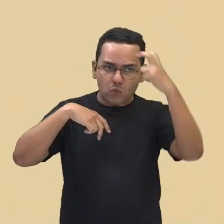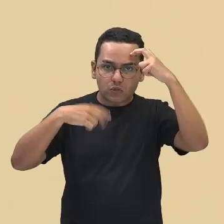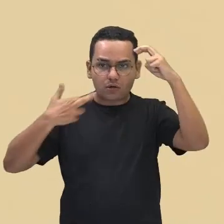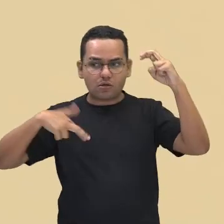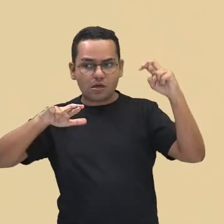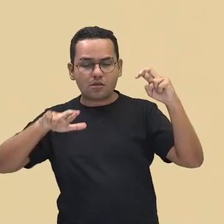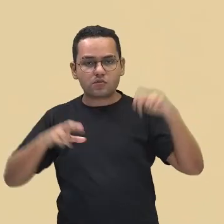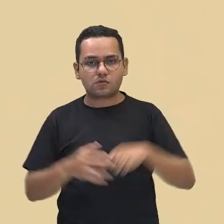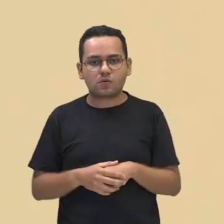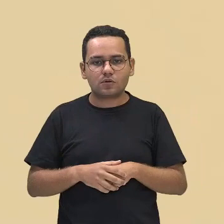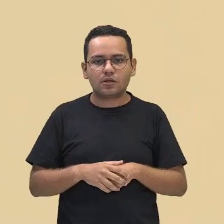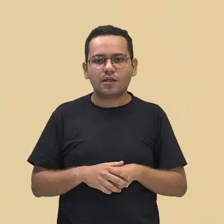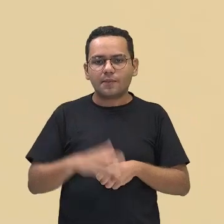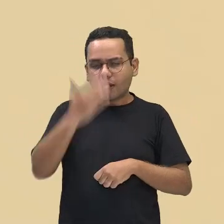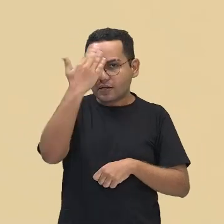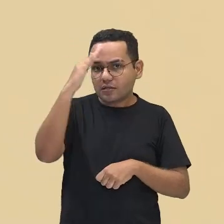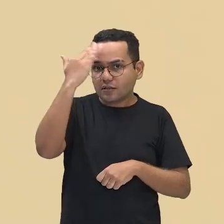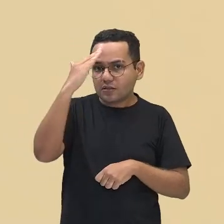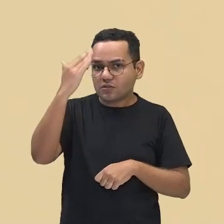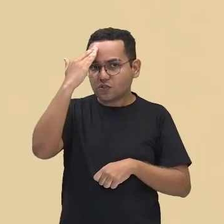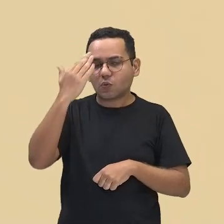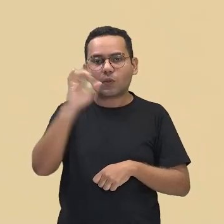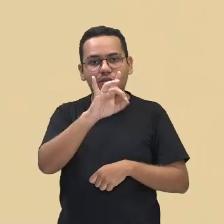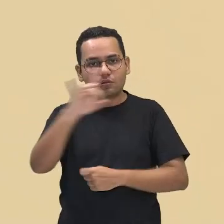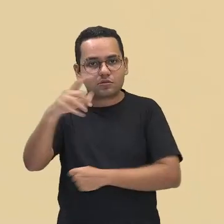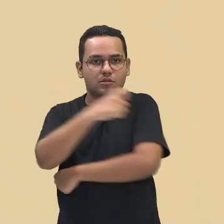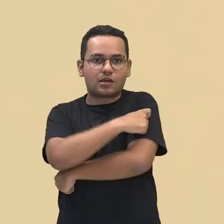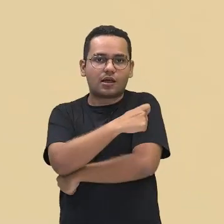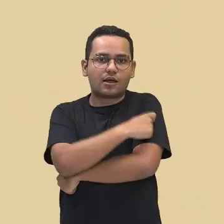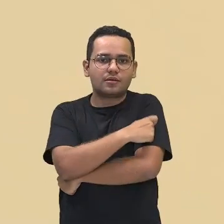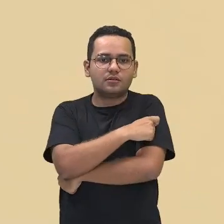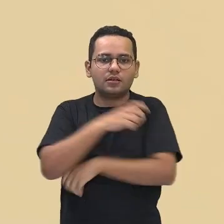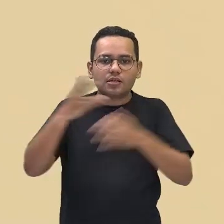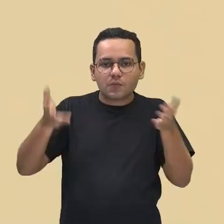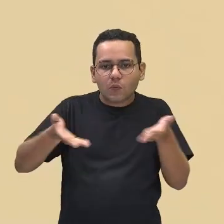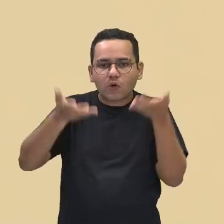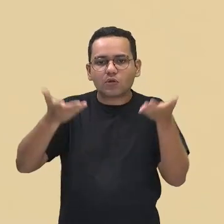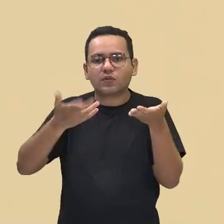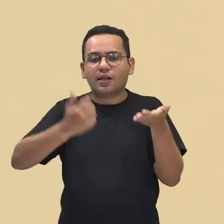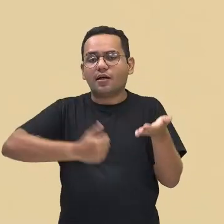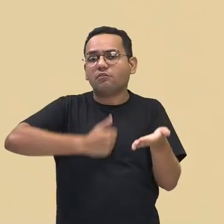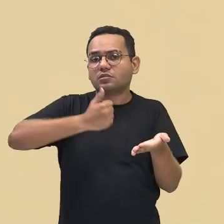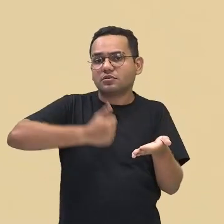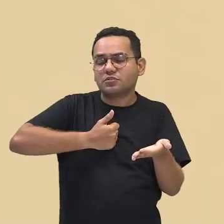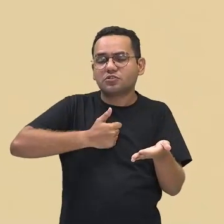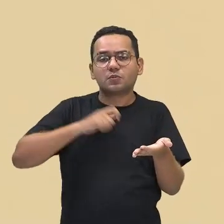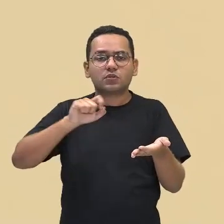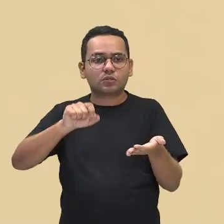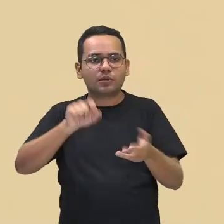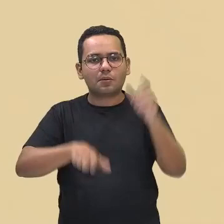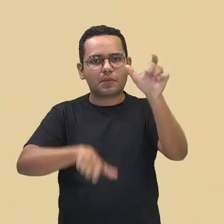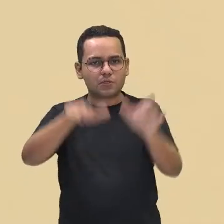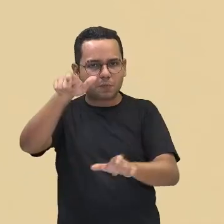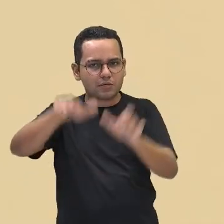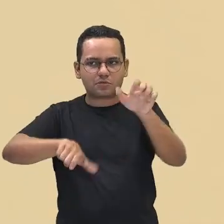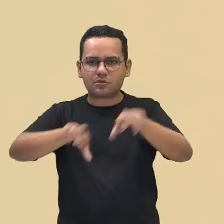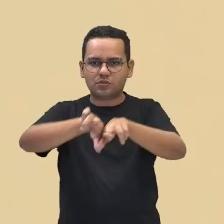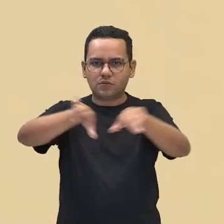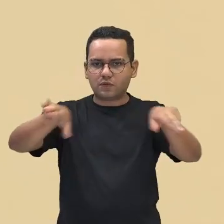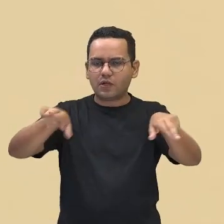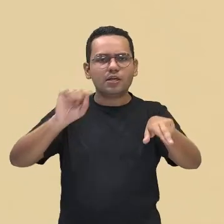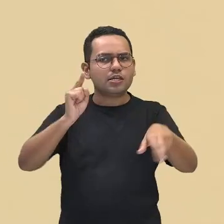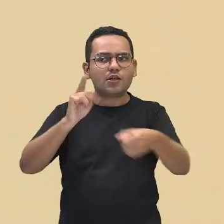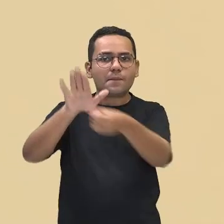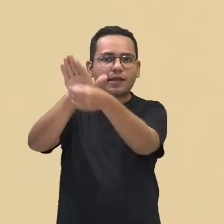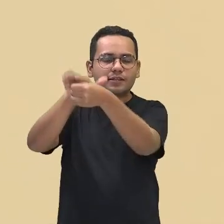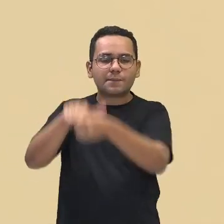melhorar os conhecimentos dos estudantes e estimular a sua autoestima a respeito do outro e não para segregar.